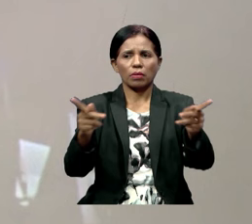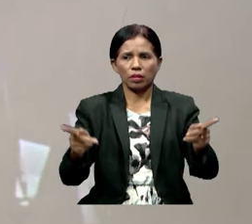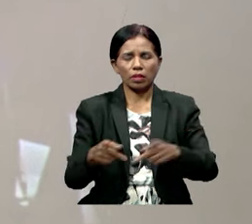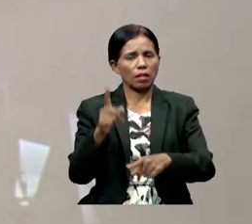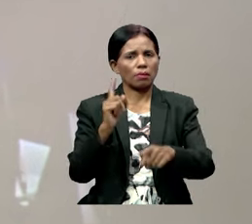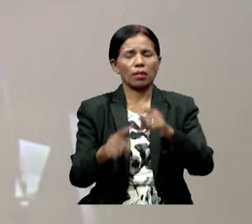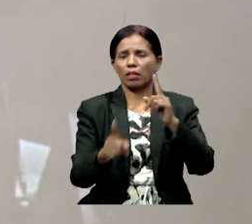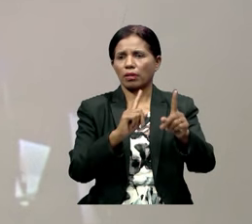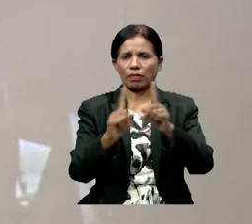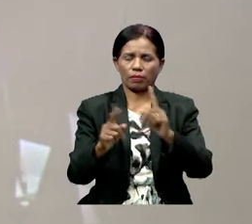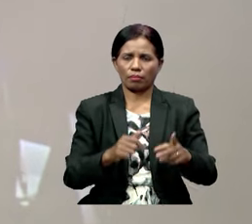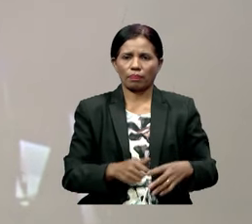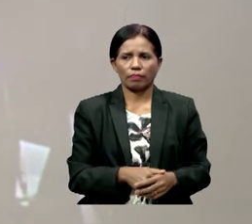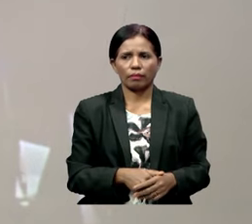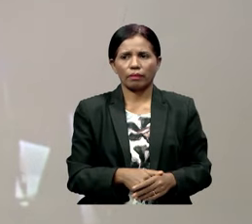intervém.